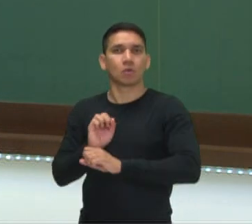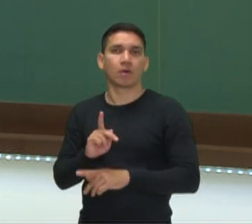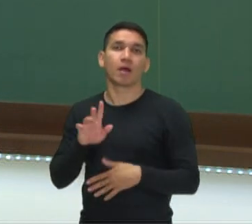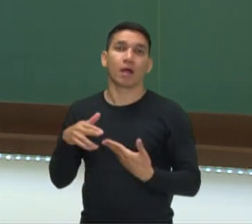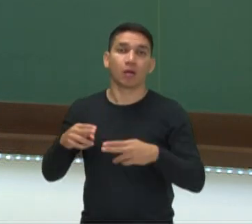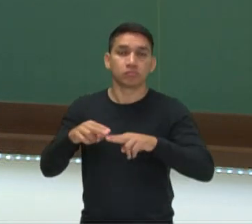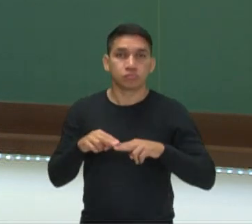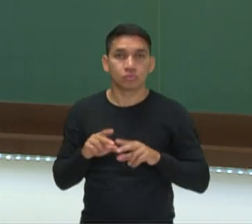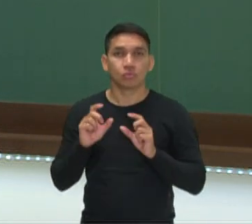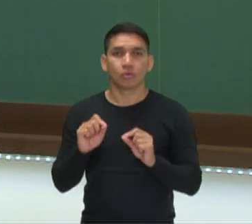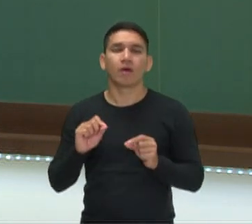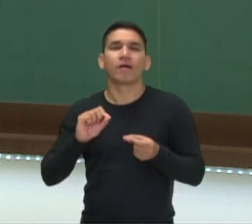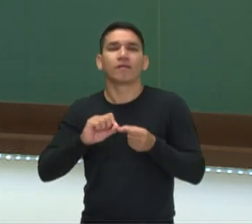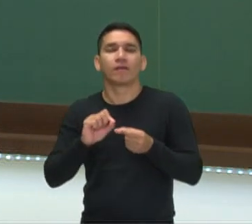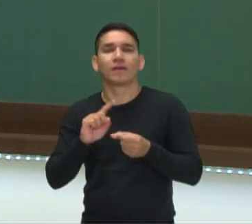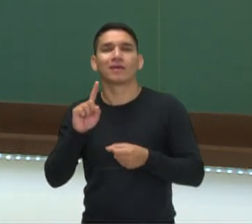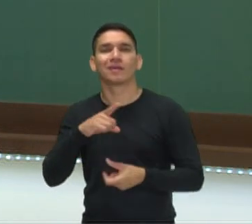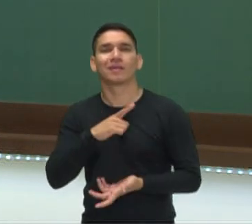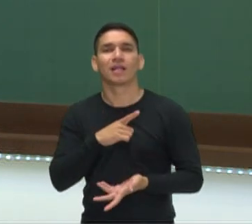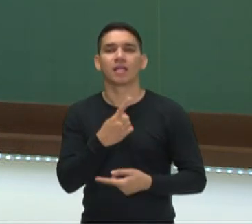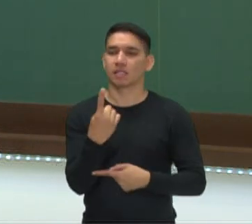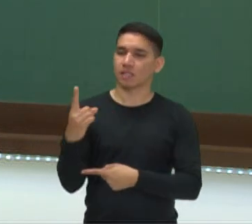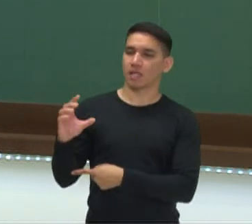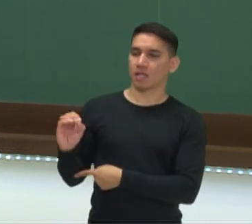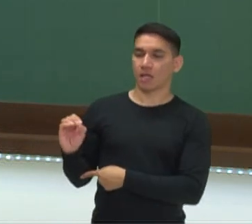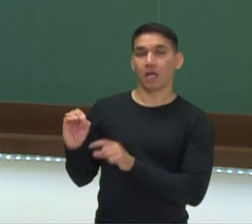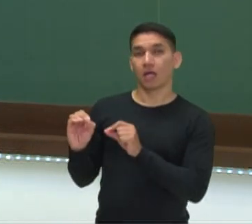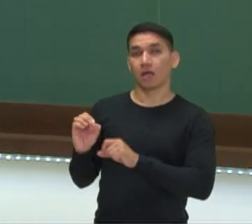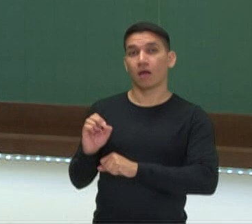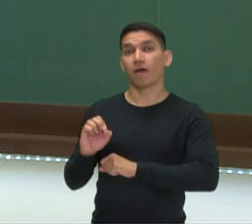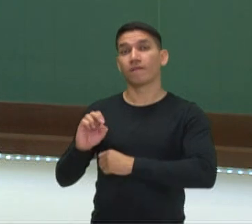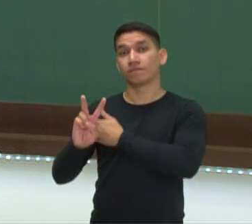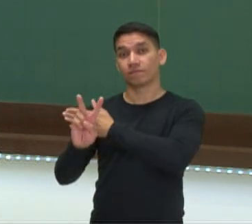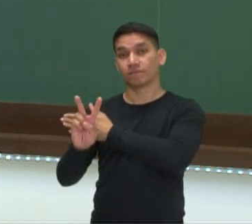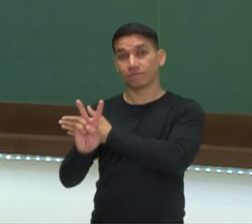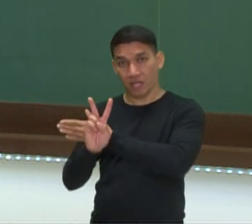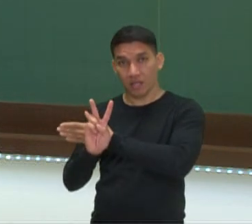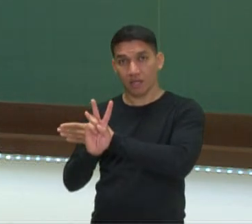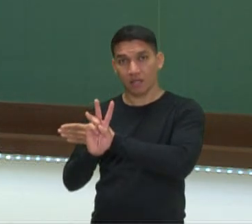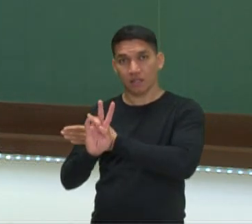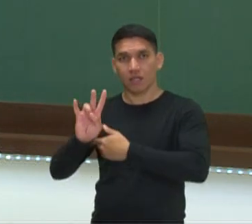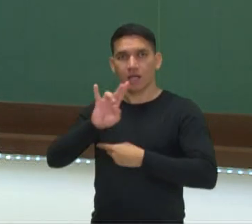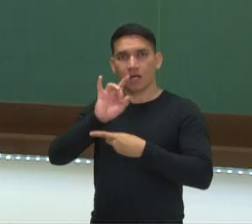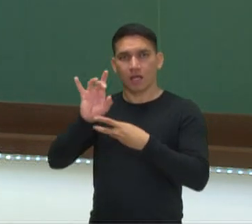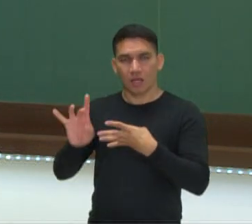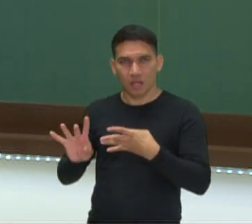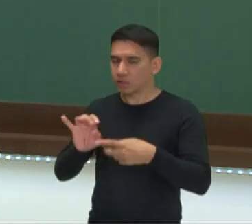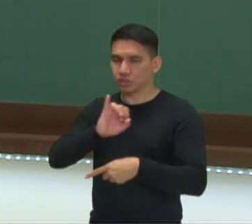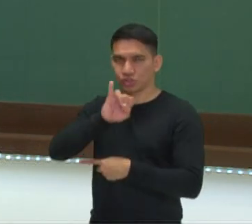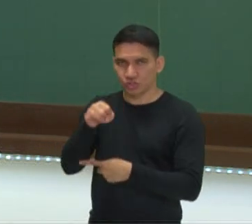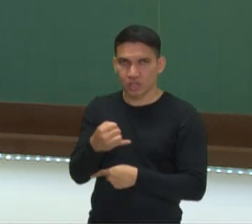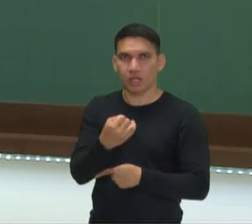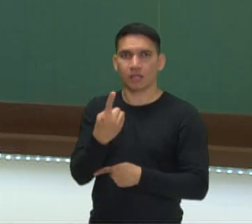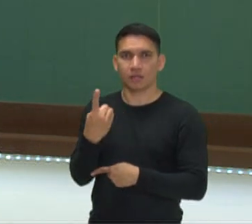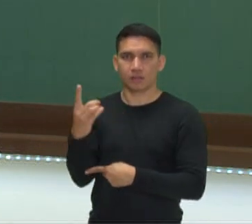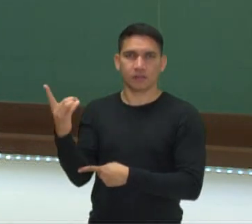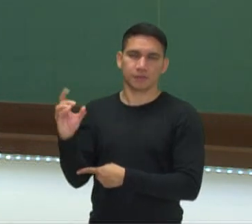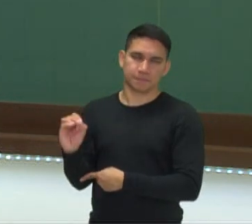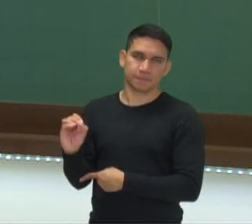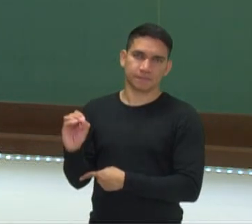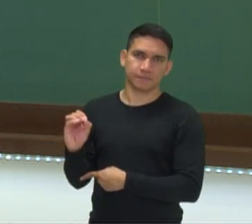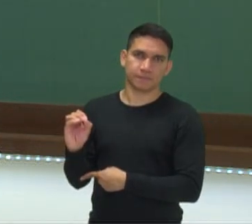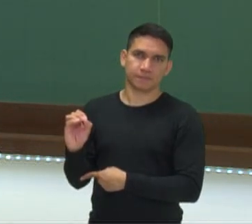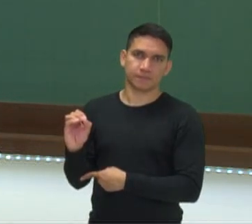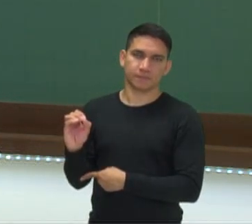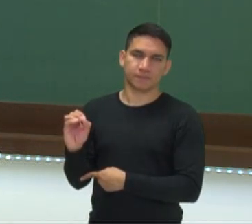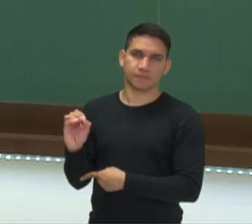ampere, que é 110 watts por 110 joules por segundo, 110 watts,